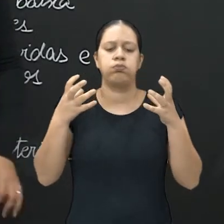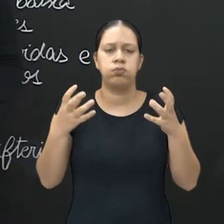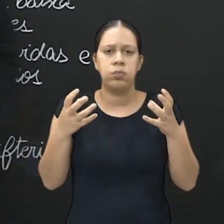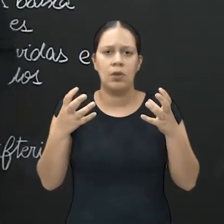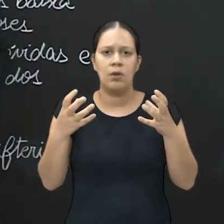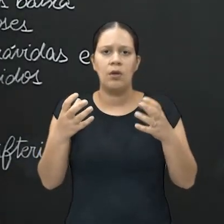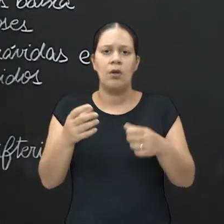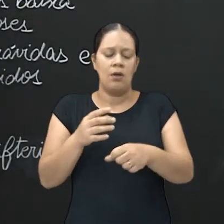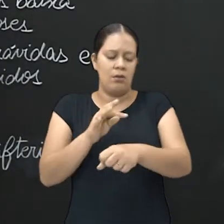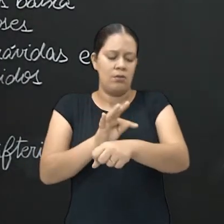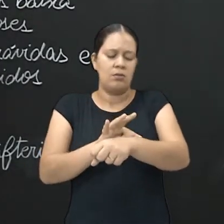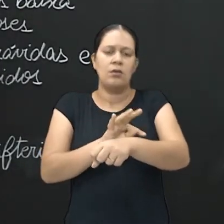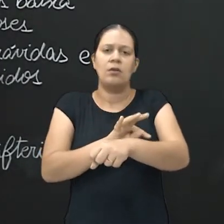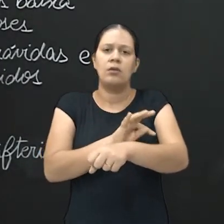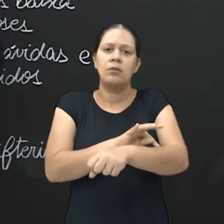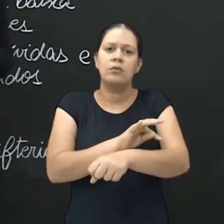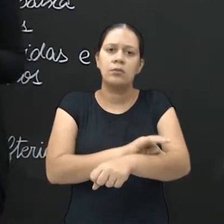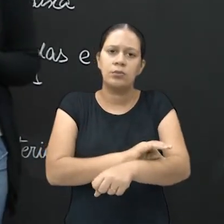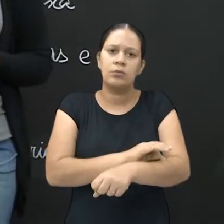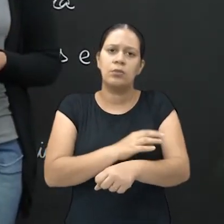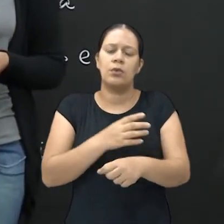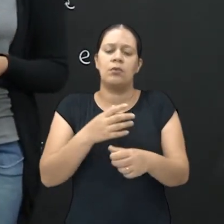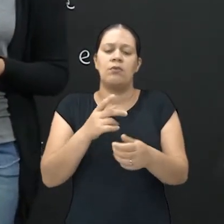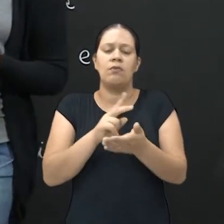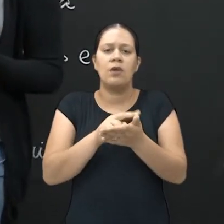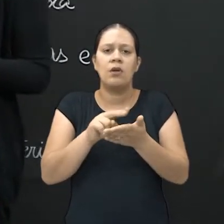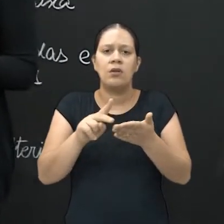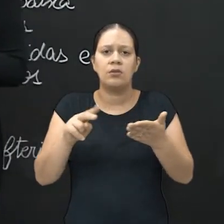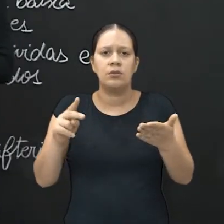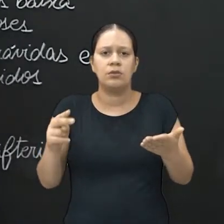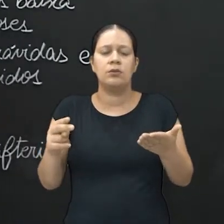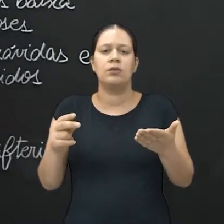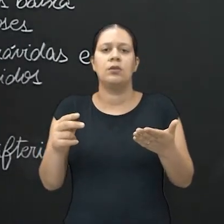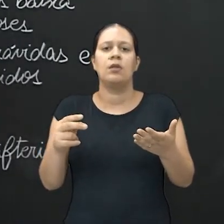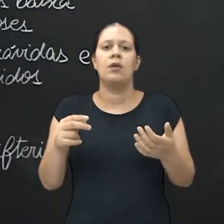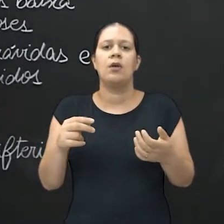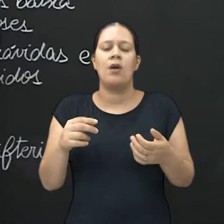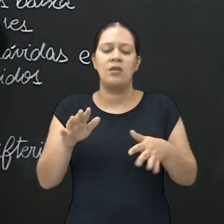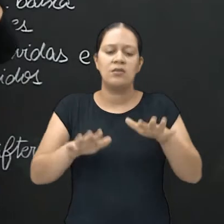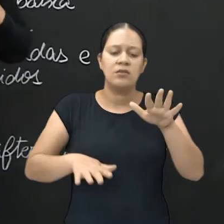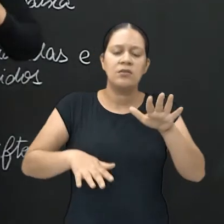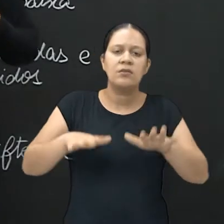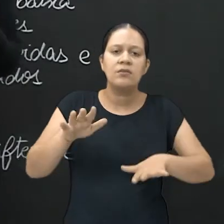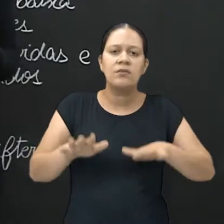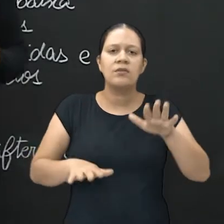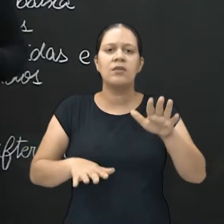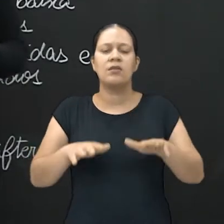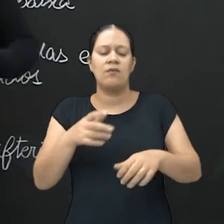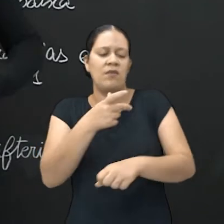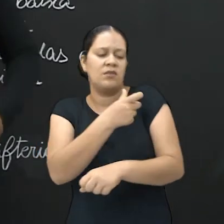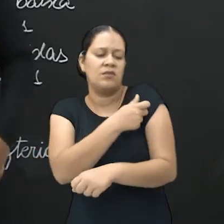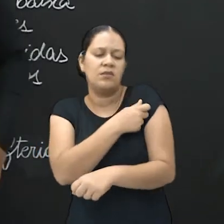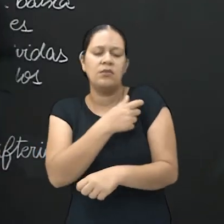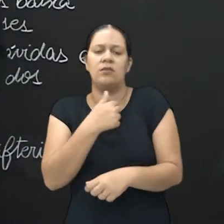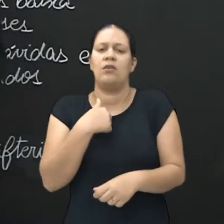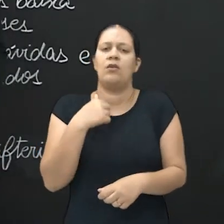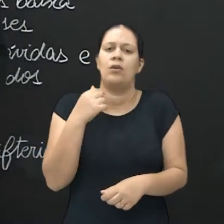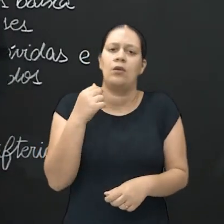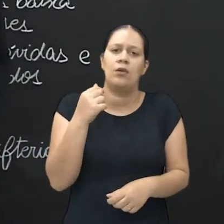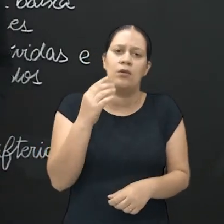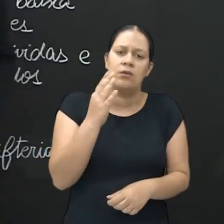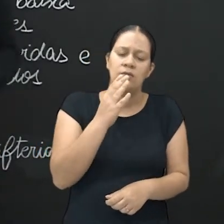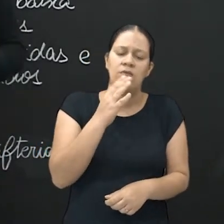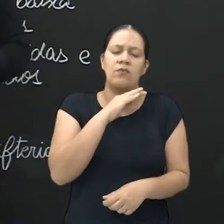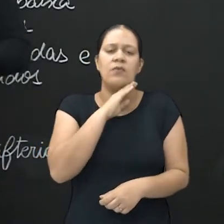vírus do sarampo, ele reage com tudo. Por isso que muitas vezes a gente toma a vacina e fica meio mal, sabe assim? Fica, ai, tô com um pouco de febre, tô